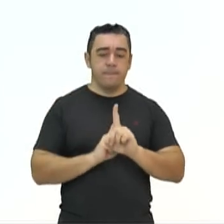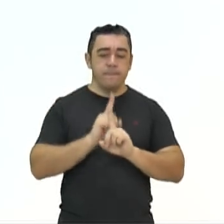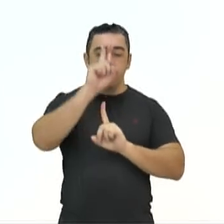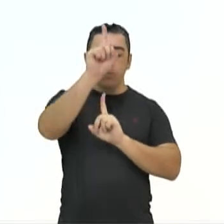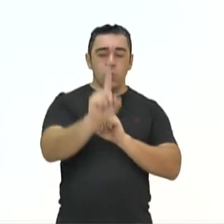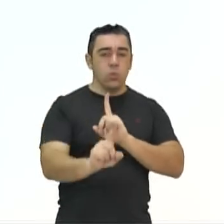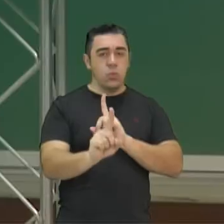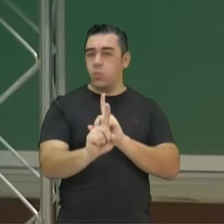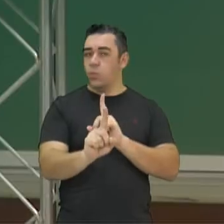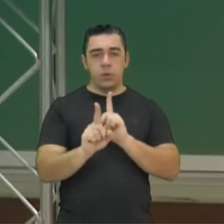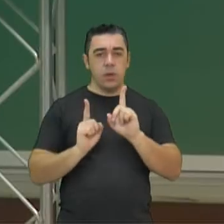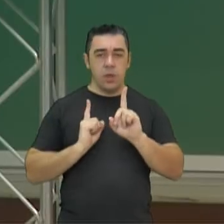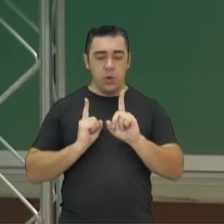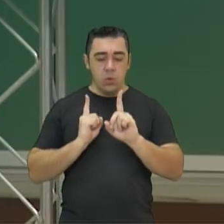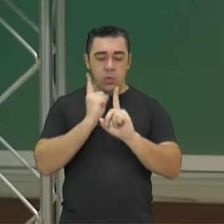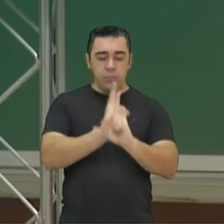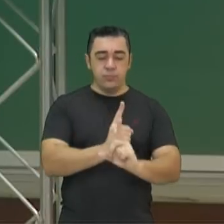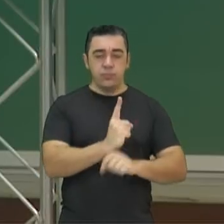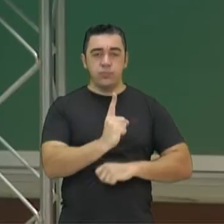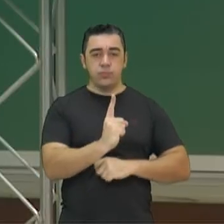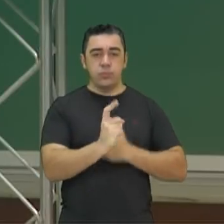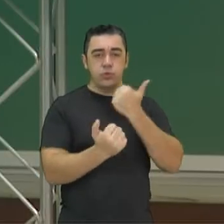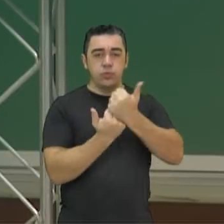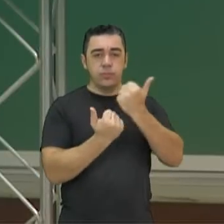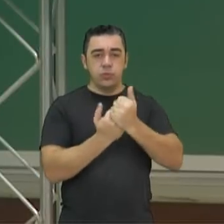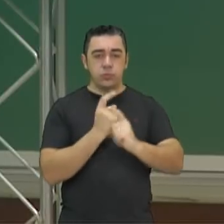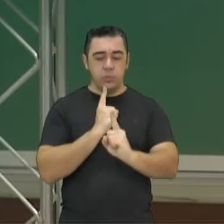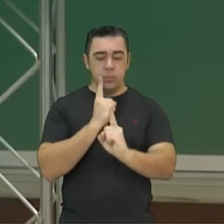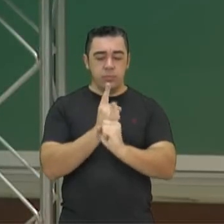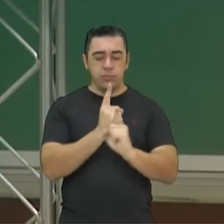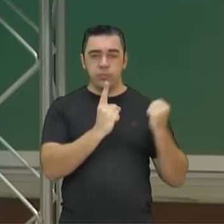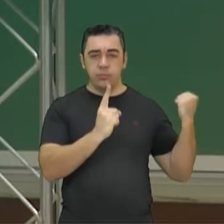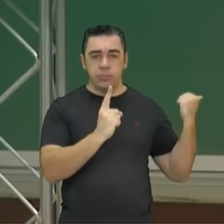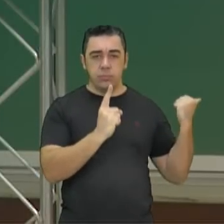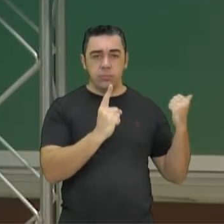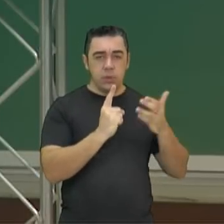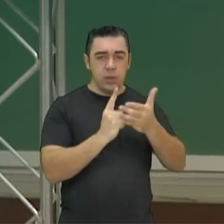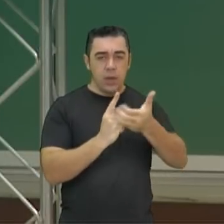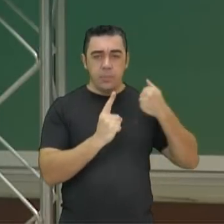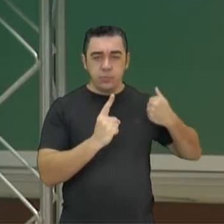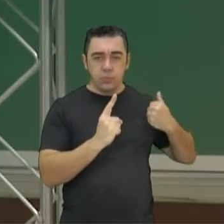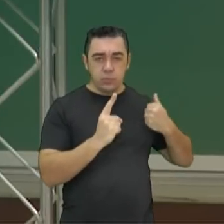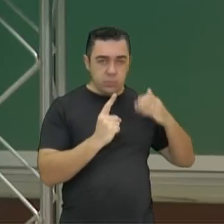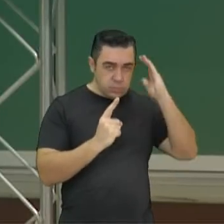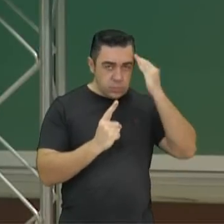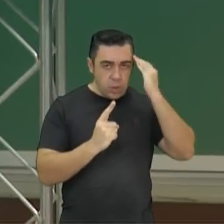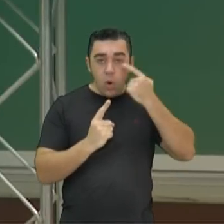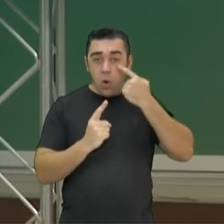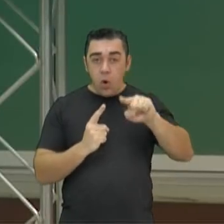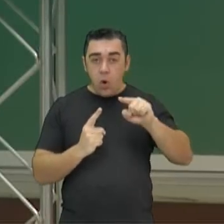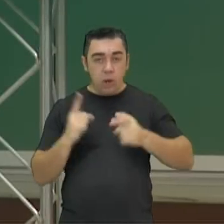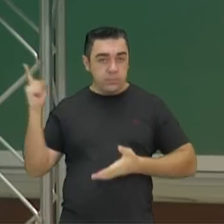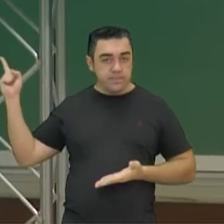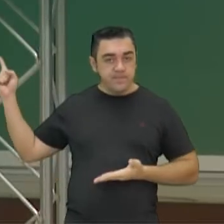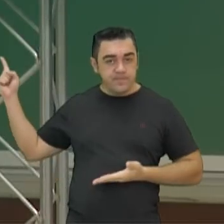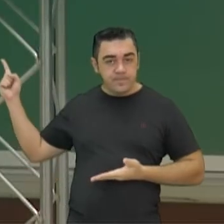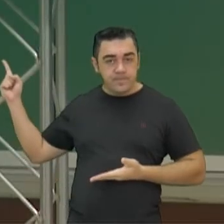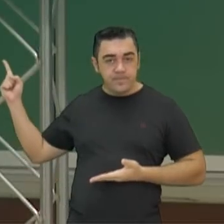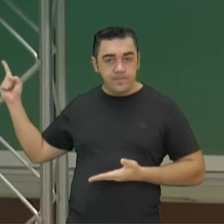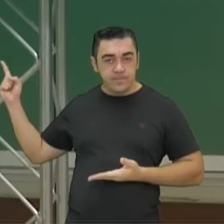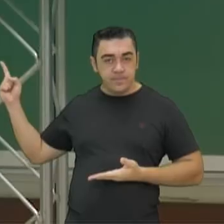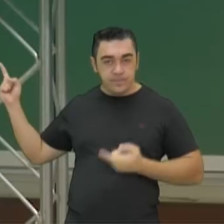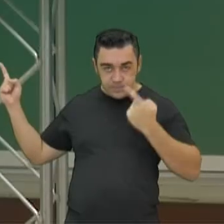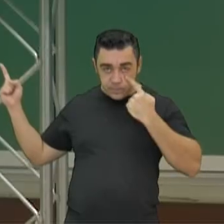vai capturar e vai ficar na casa. Mais uma vez lá, ó. Então, você olhando essa imagem, não tem como você errar. Ele